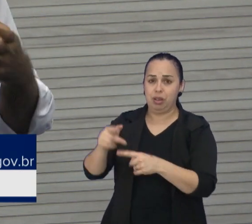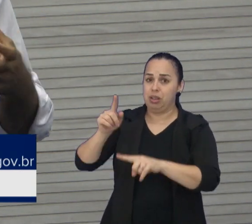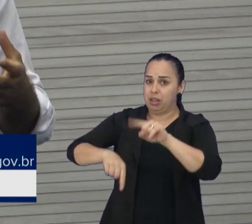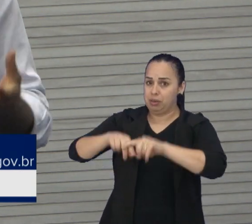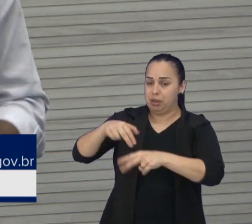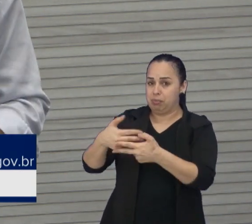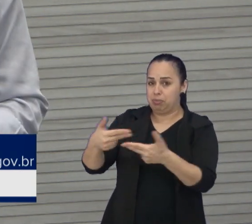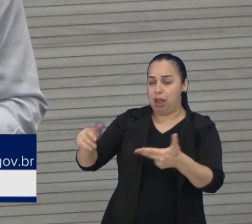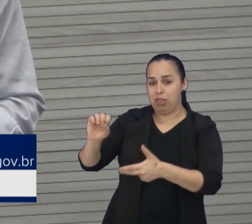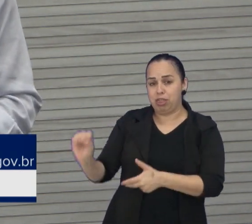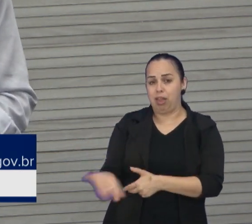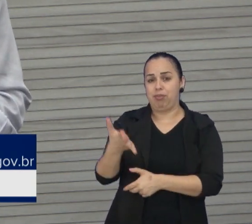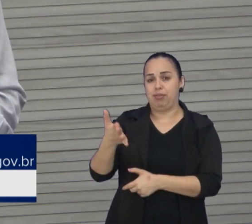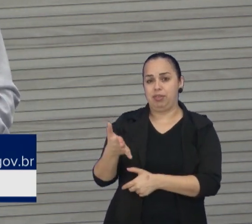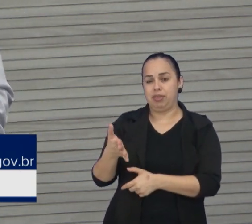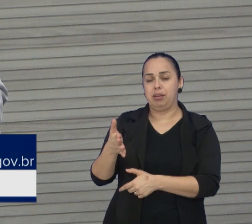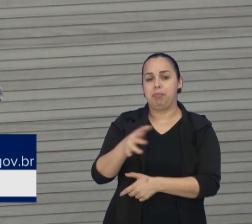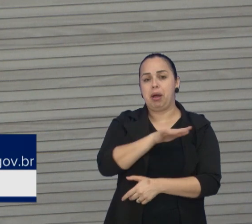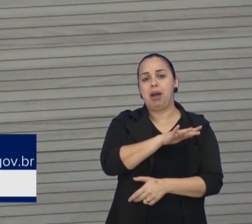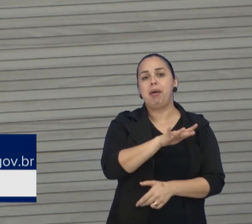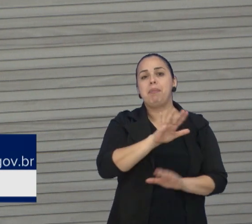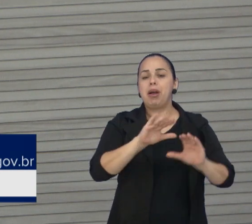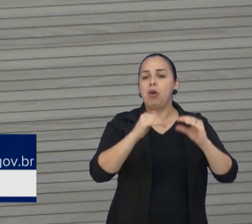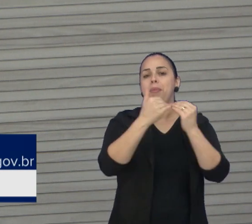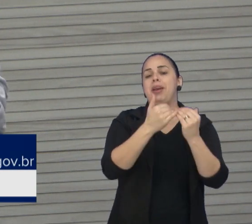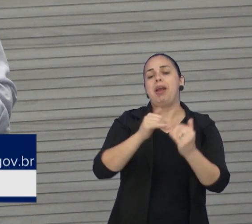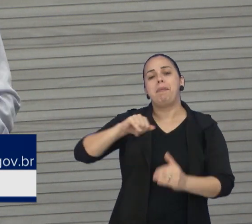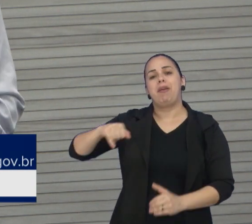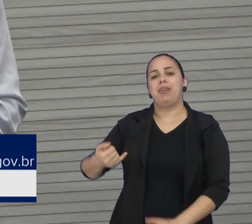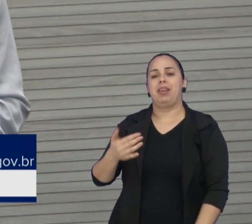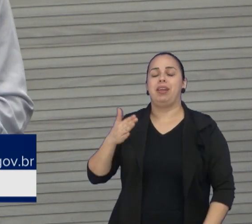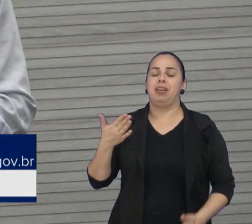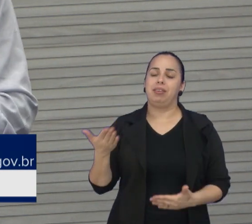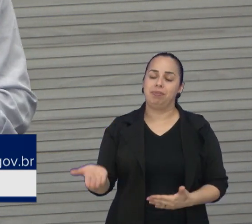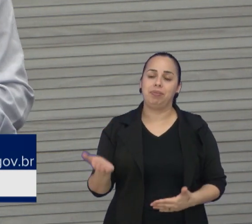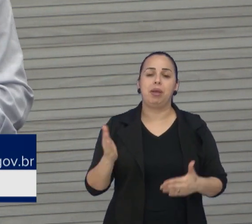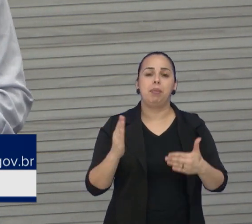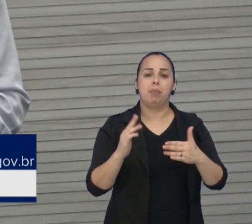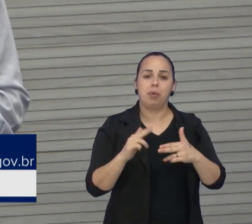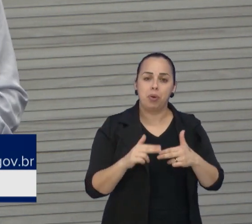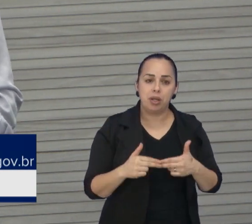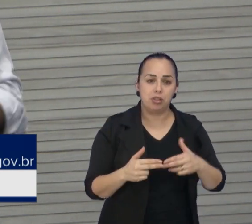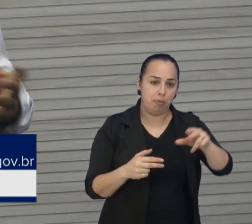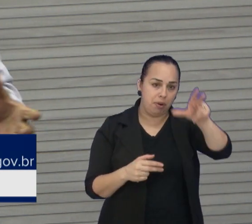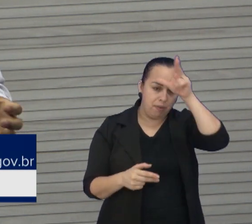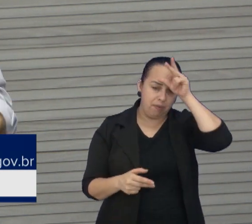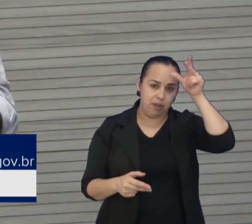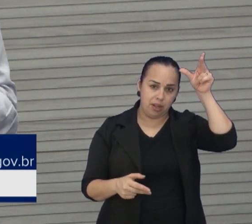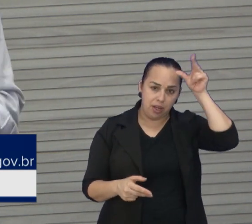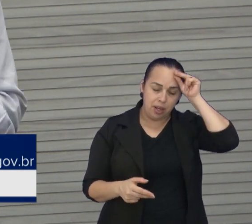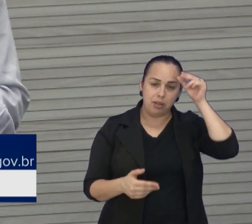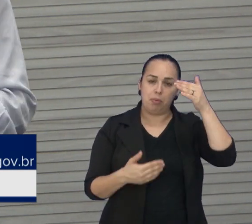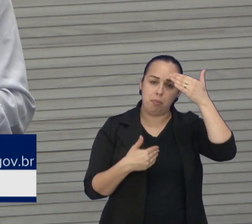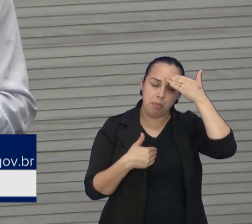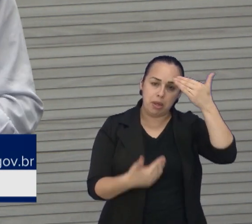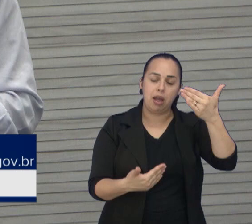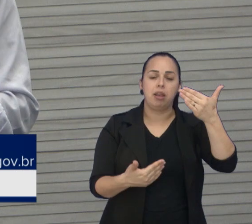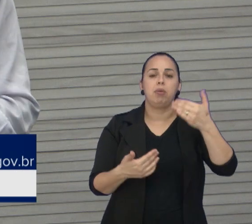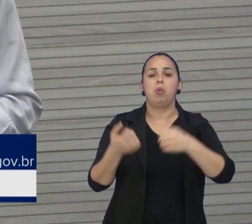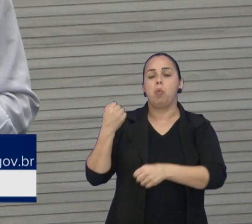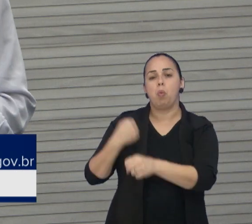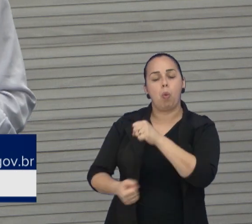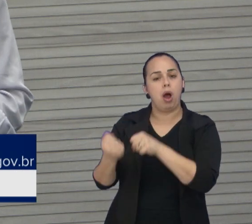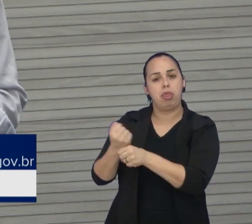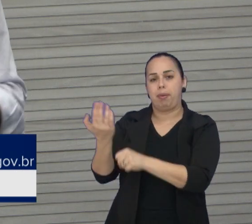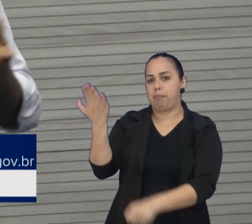a comunidade, de fato, usufruir daquele local. Então, quero aqui agradecer ao prefeito, que desde o ano passado a gente vinha